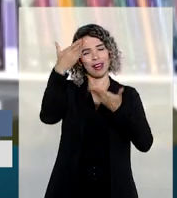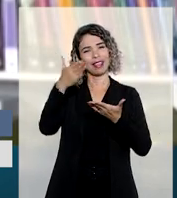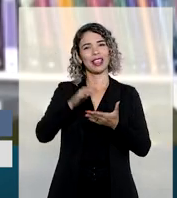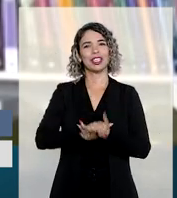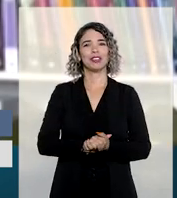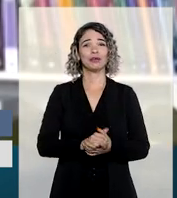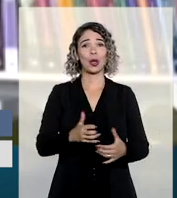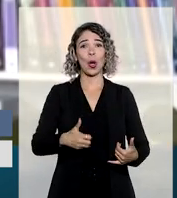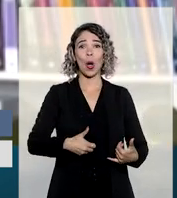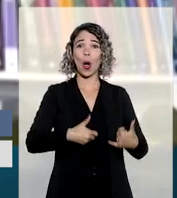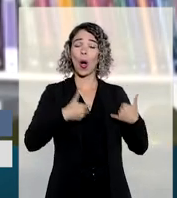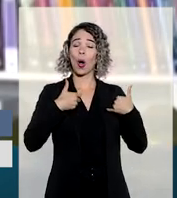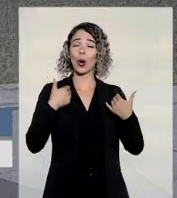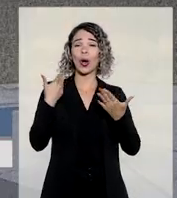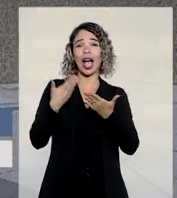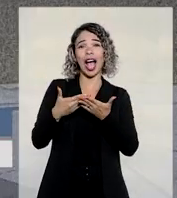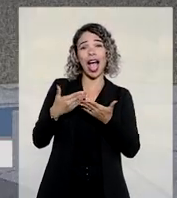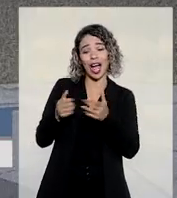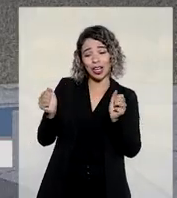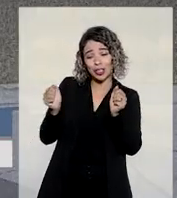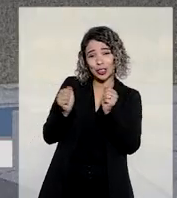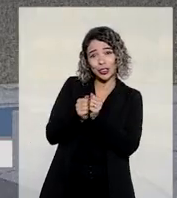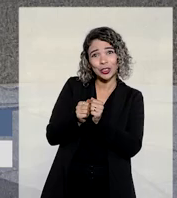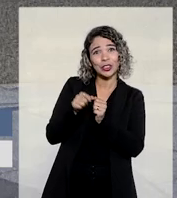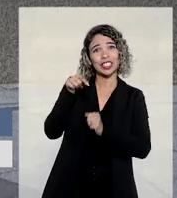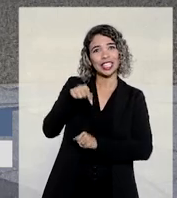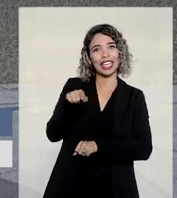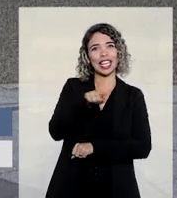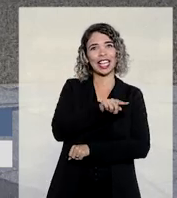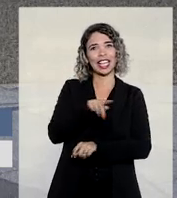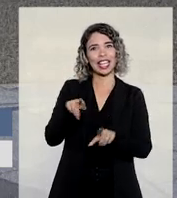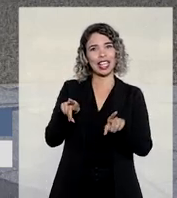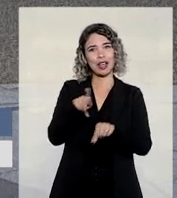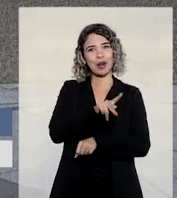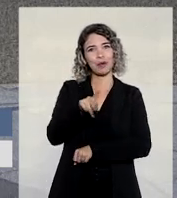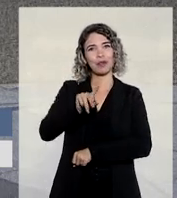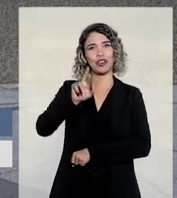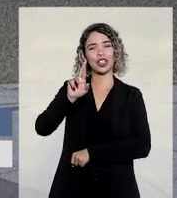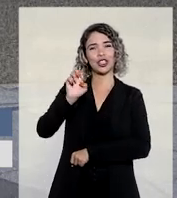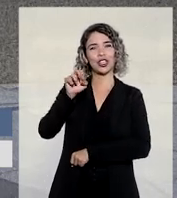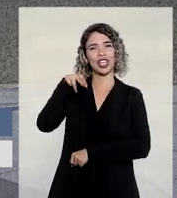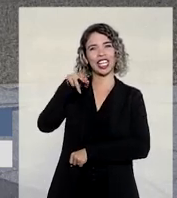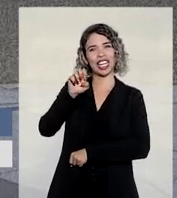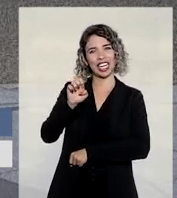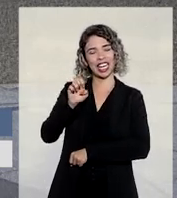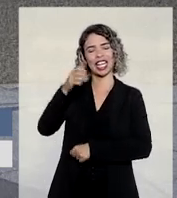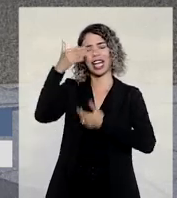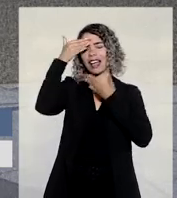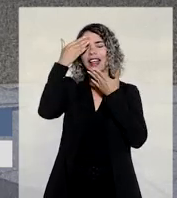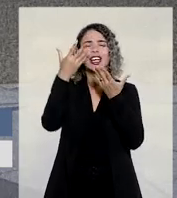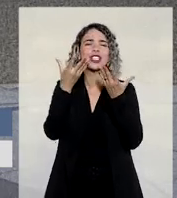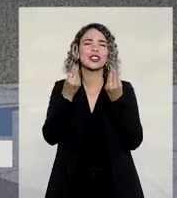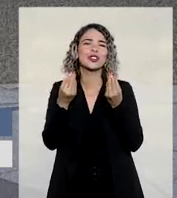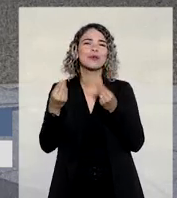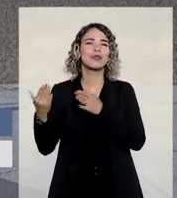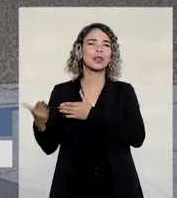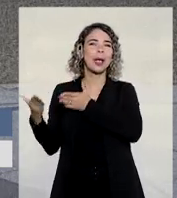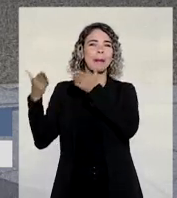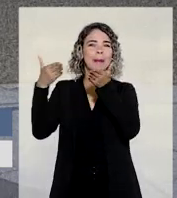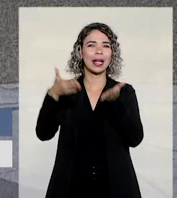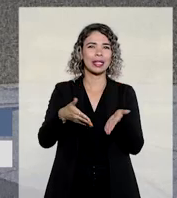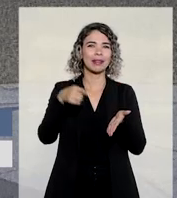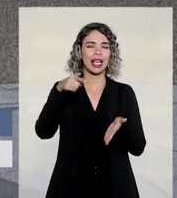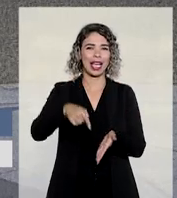prazer, só tenho a agradecer pelo convite. Uma honra ter essa aula aqui também com o professor René Hellman, a quem eu